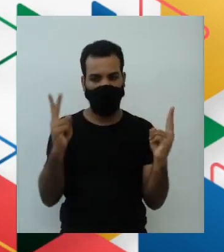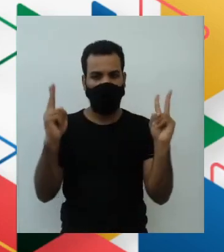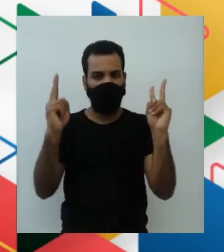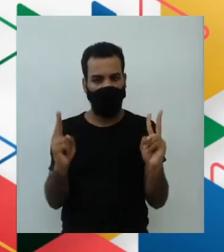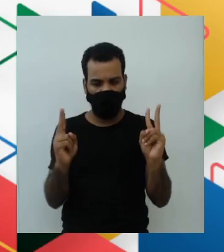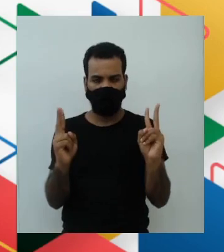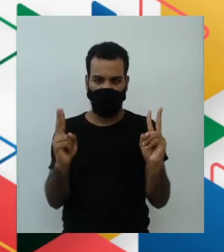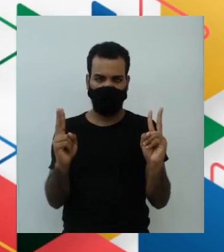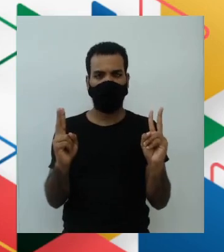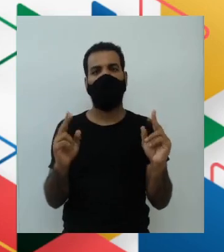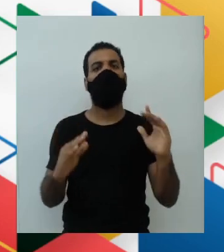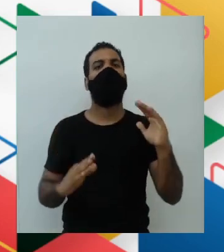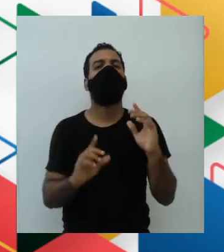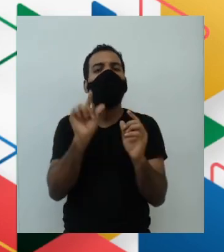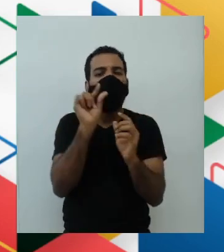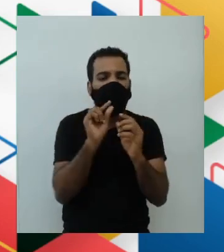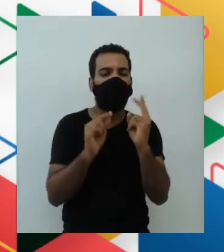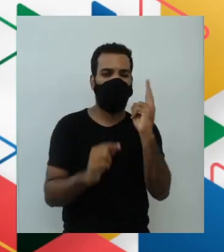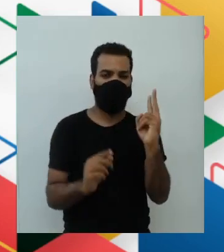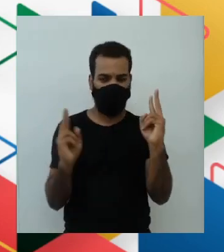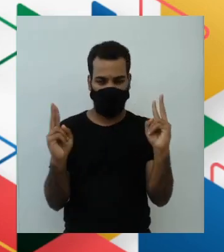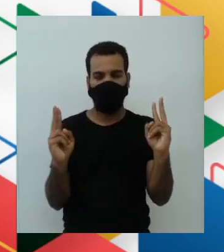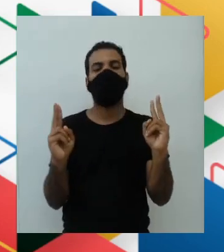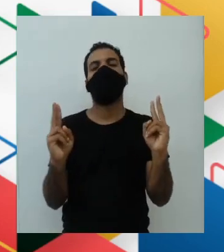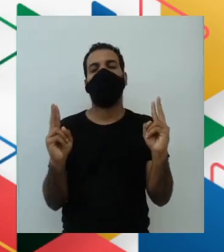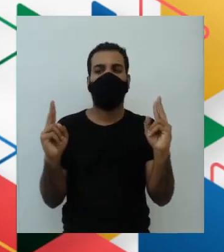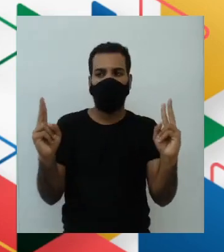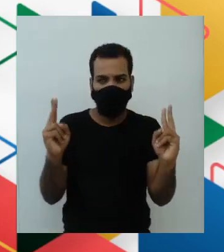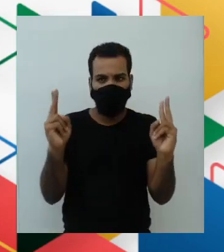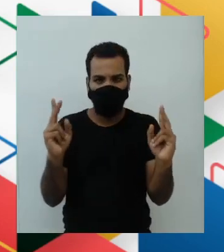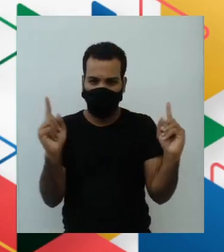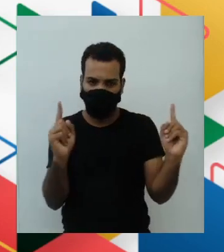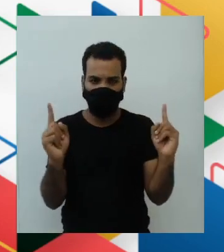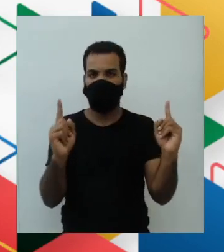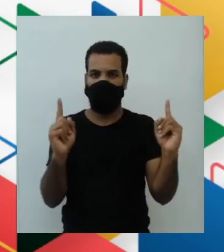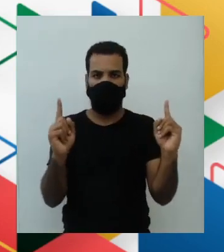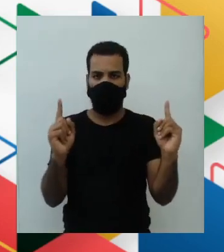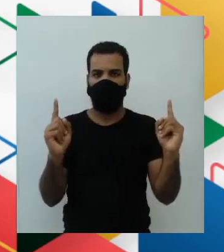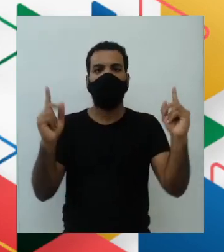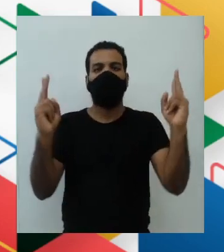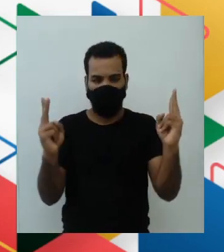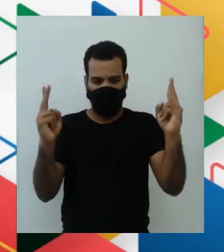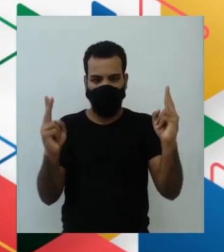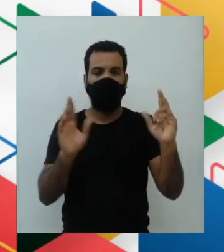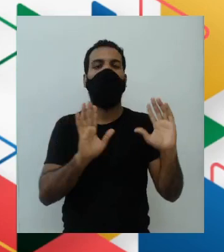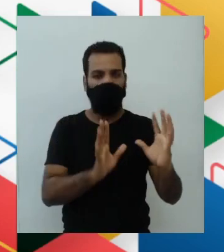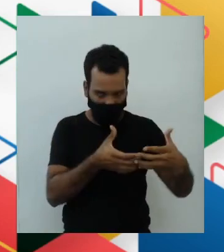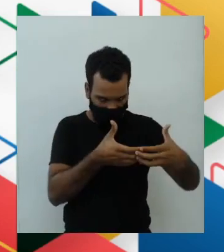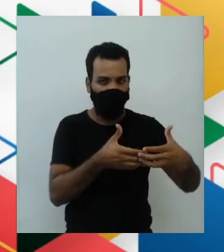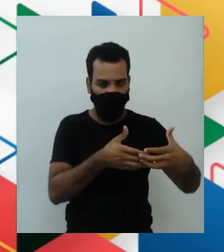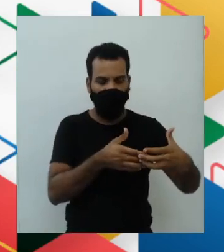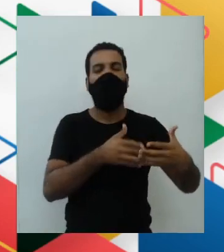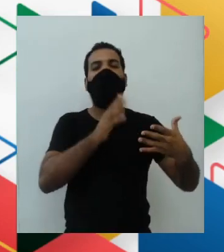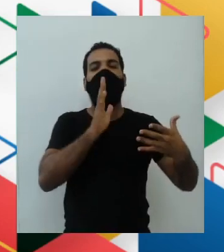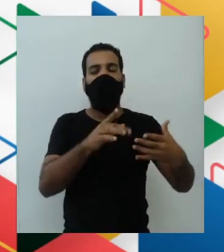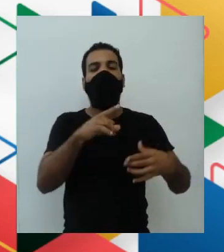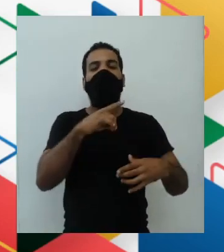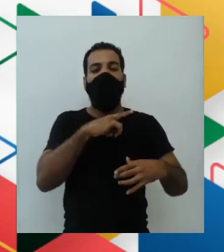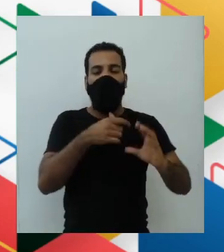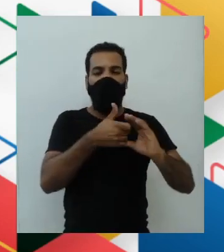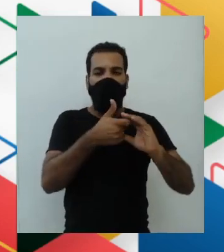mínimo. Essas atividades têm como característica principal a interpretação entre